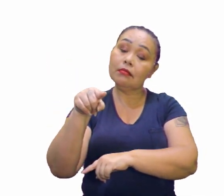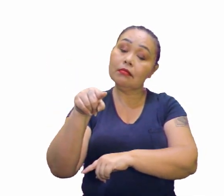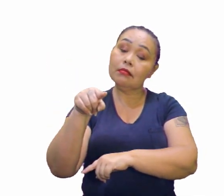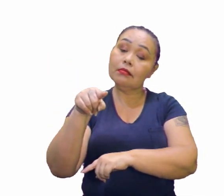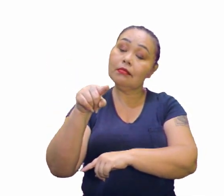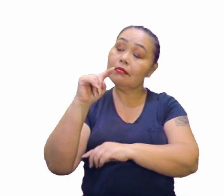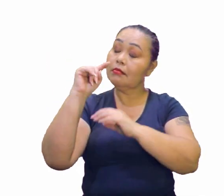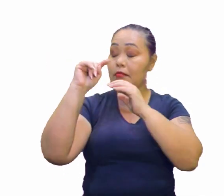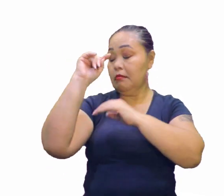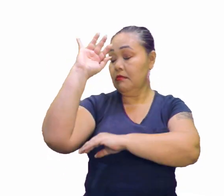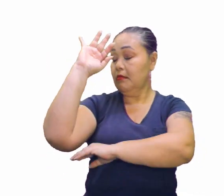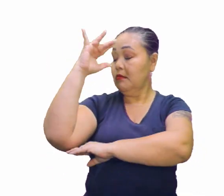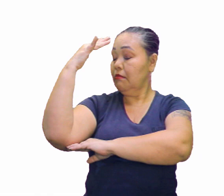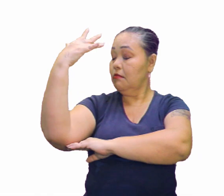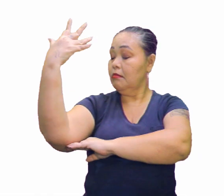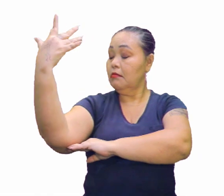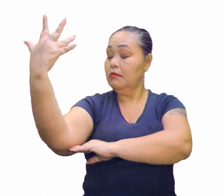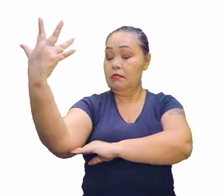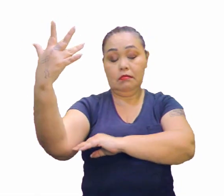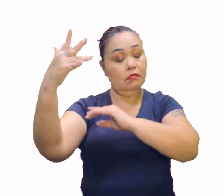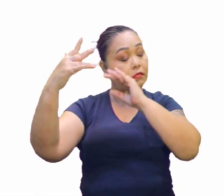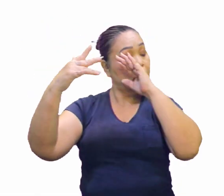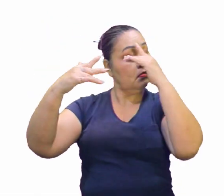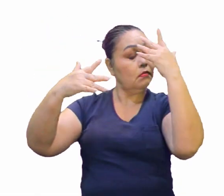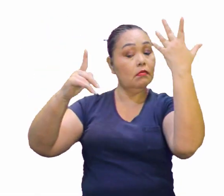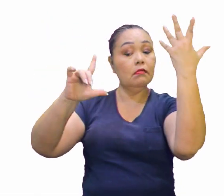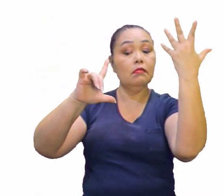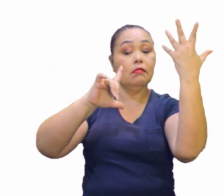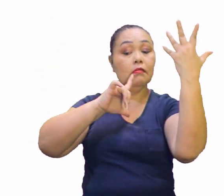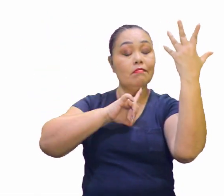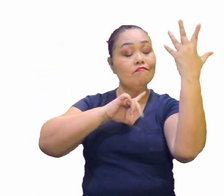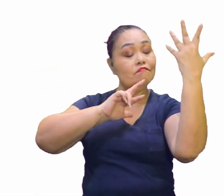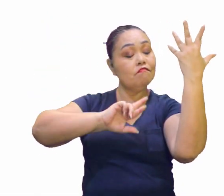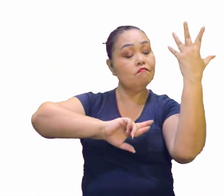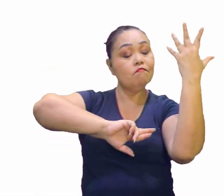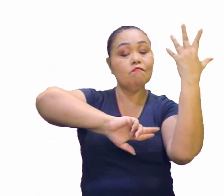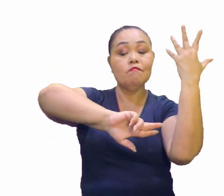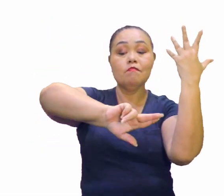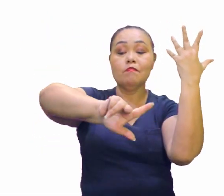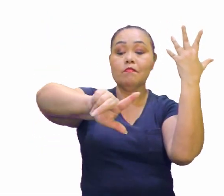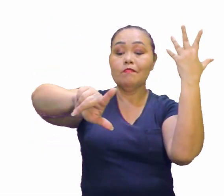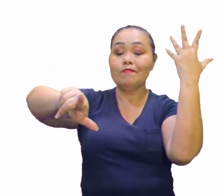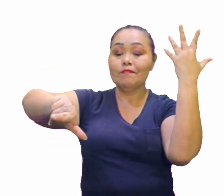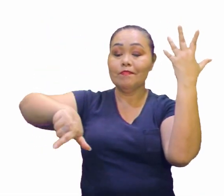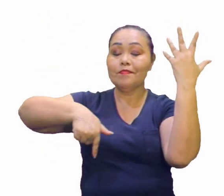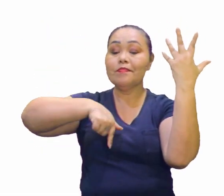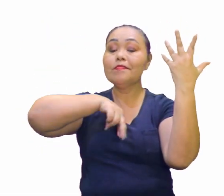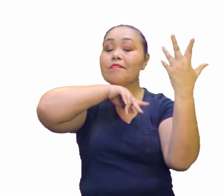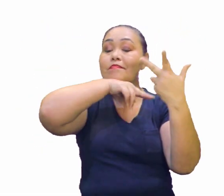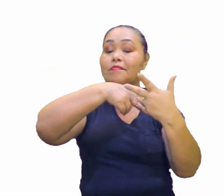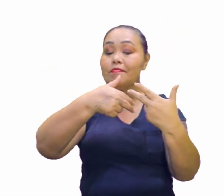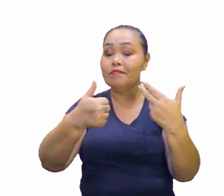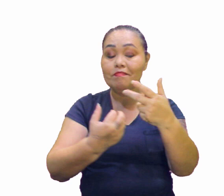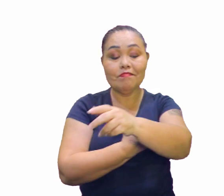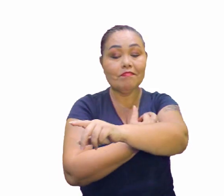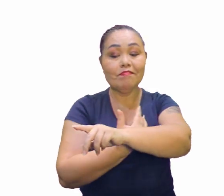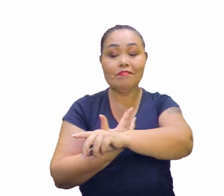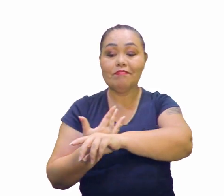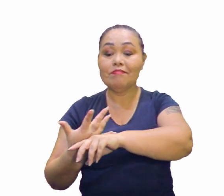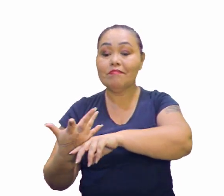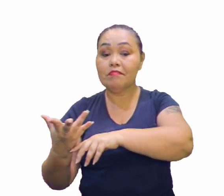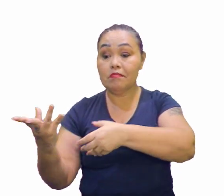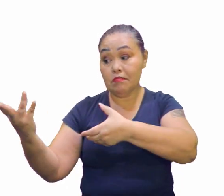uma floresta que tem a maior biodiversidade do planeta. Ela abrange